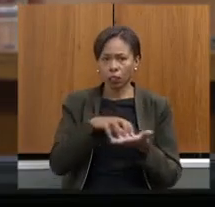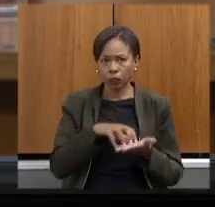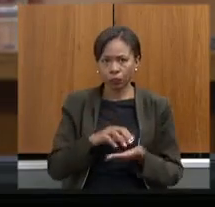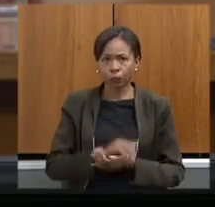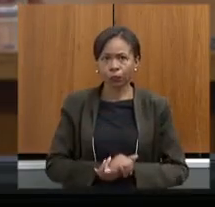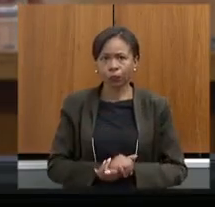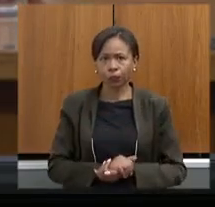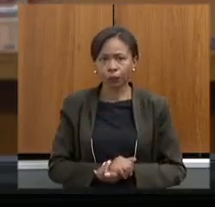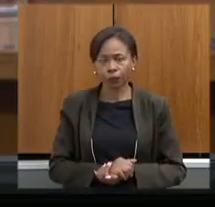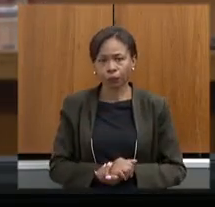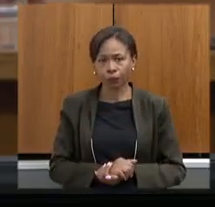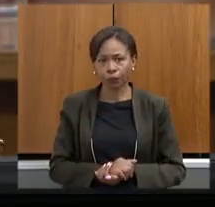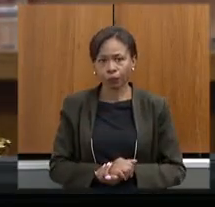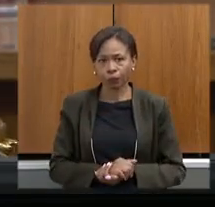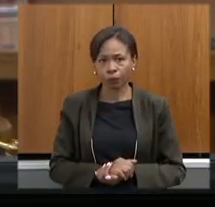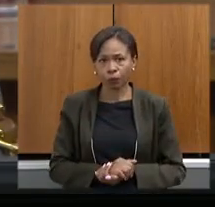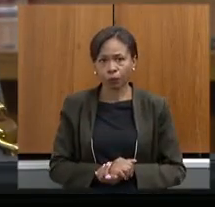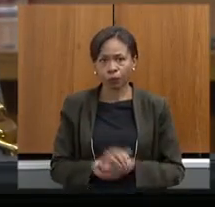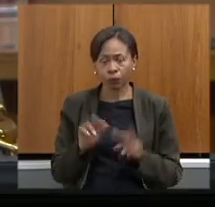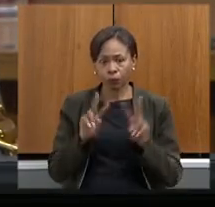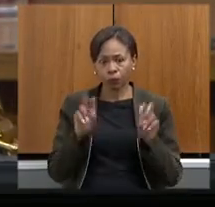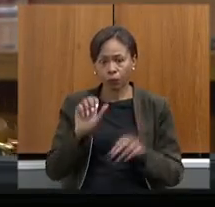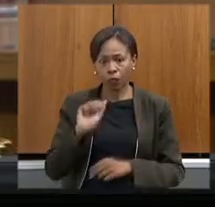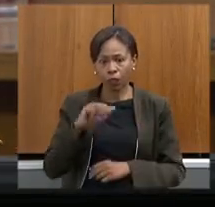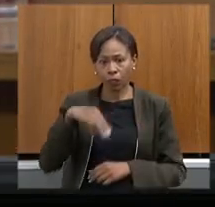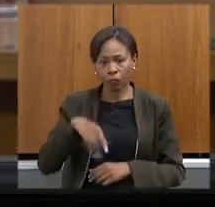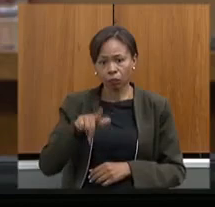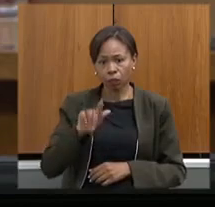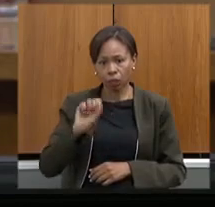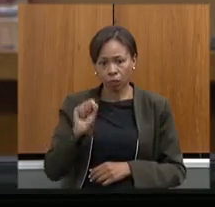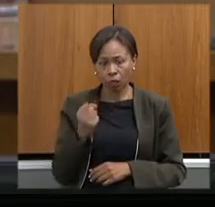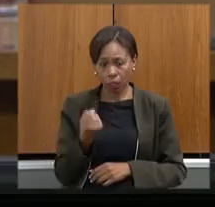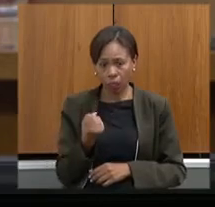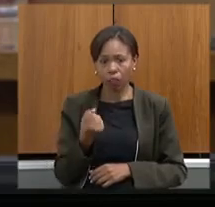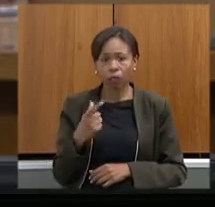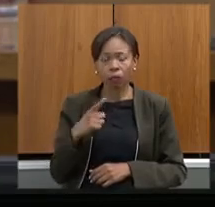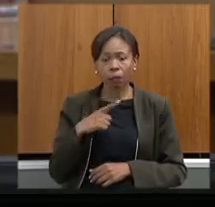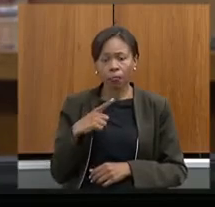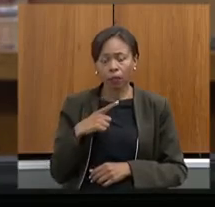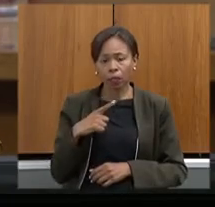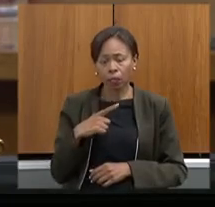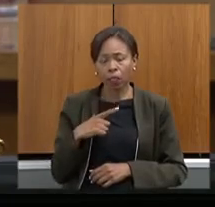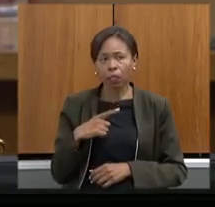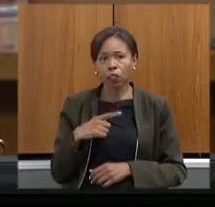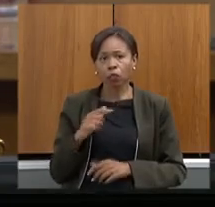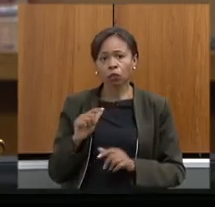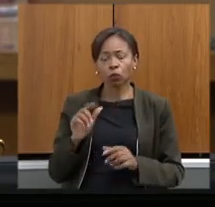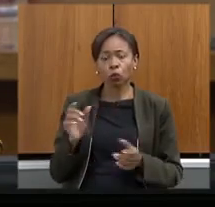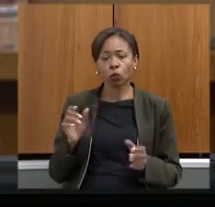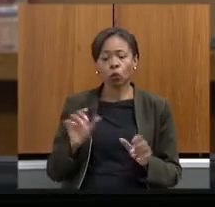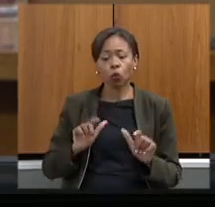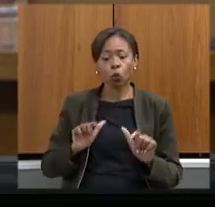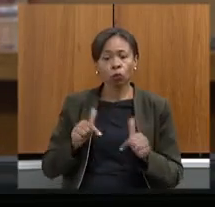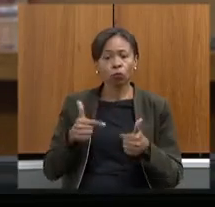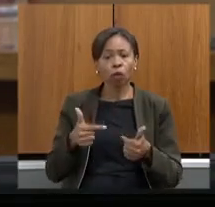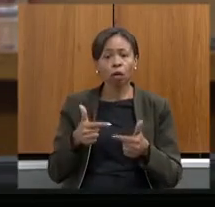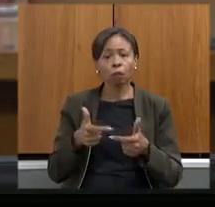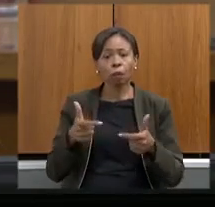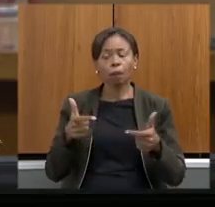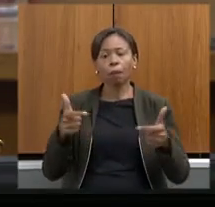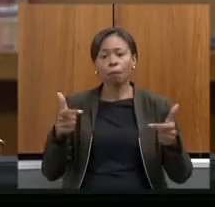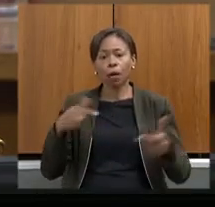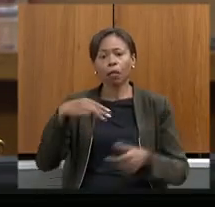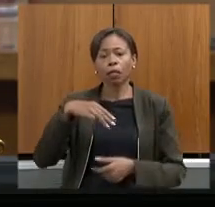meses e em relação a MGS nós temos feito uma ampliação do atendimento